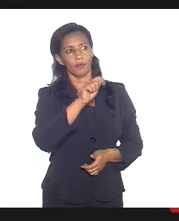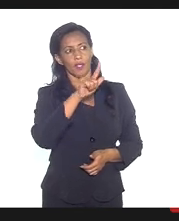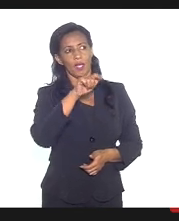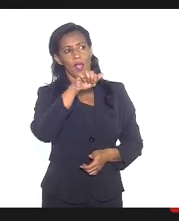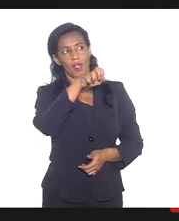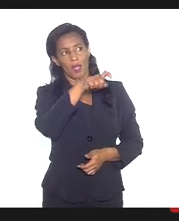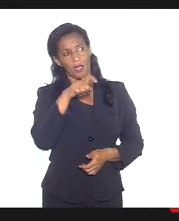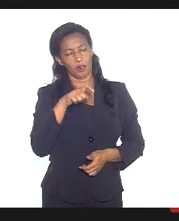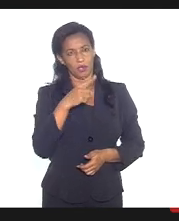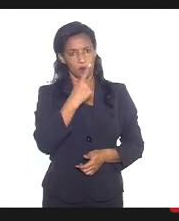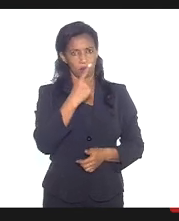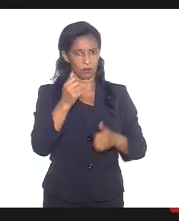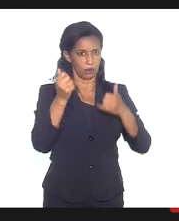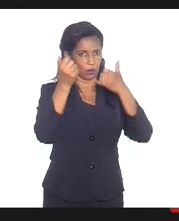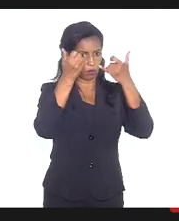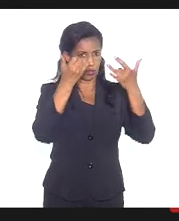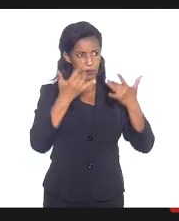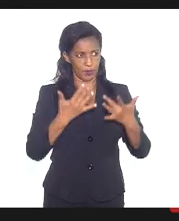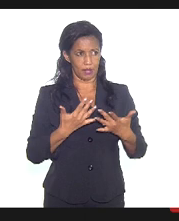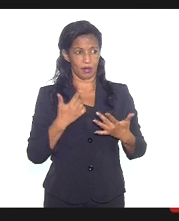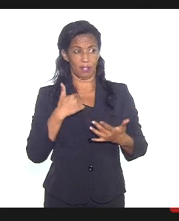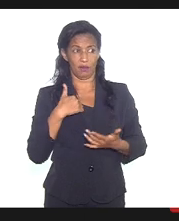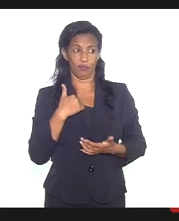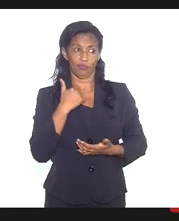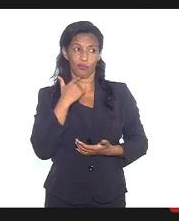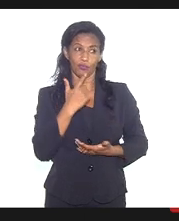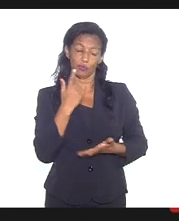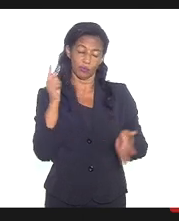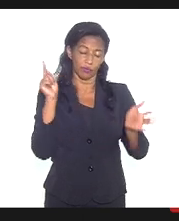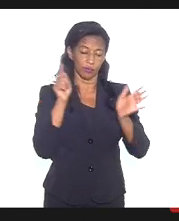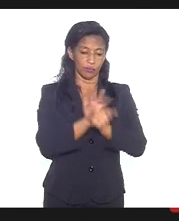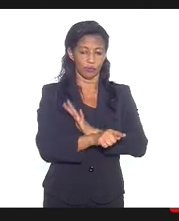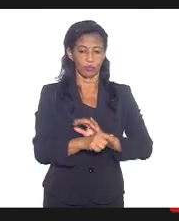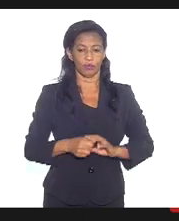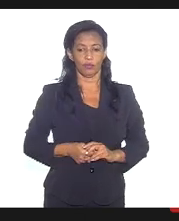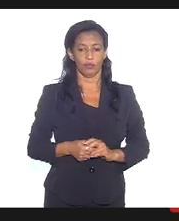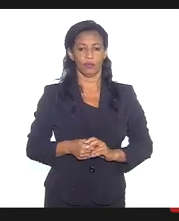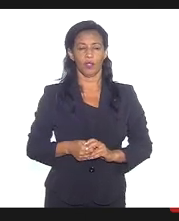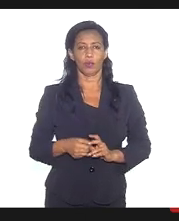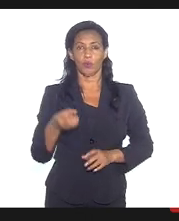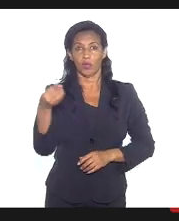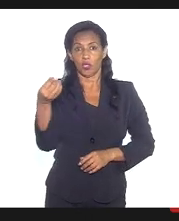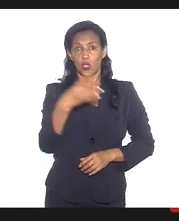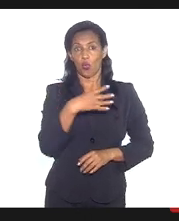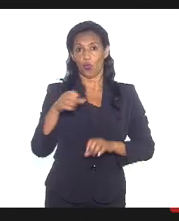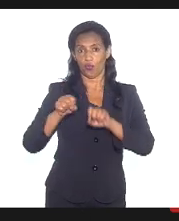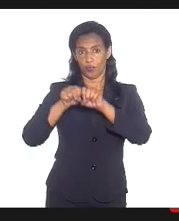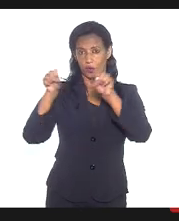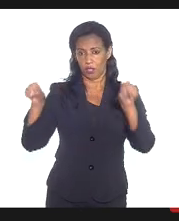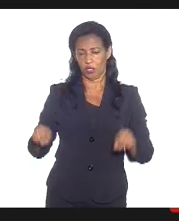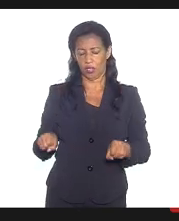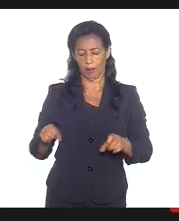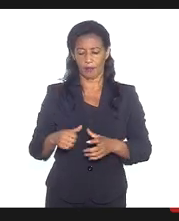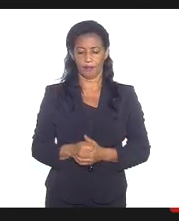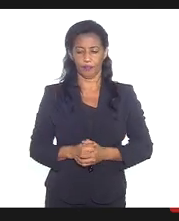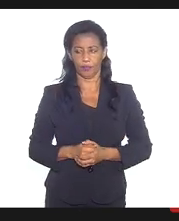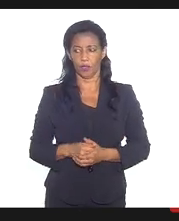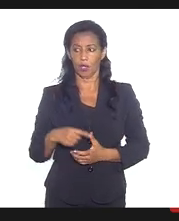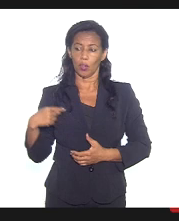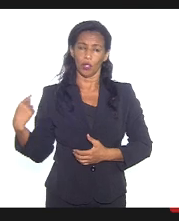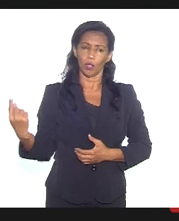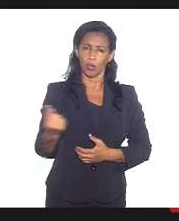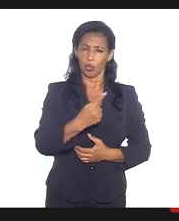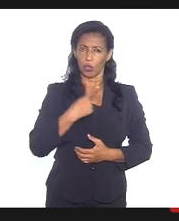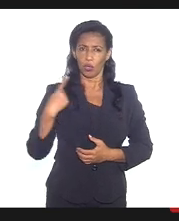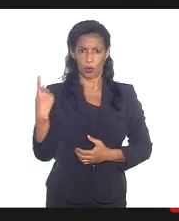uma explicação, ao mesmo tempo uma pergunta sobre esse novo sistema. Nós, deputados,